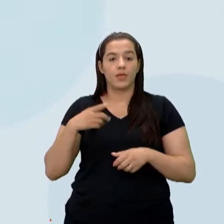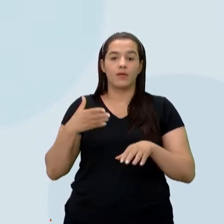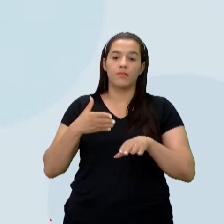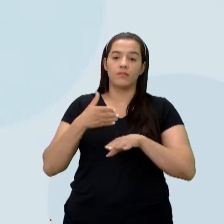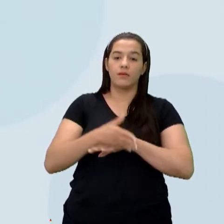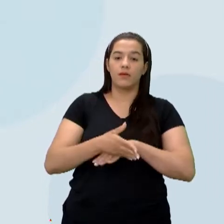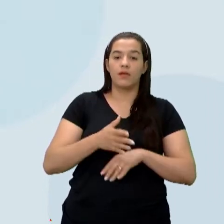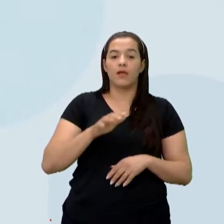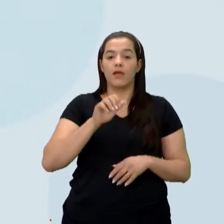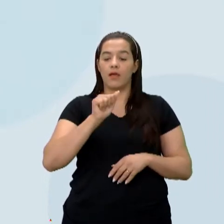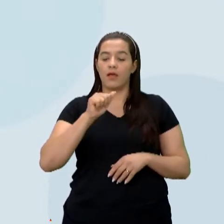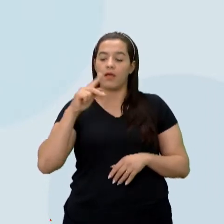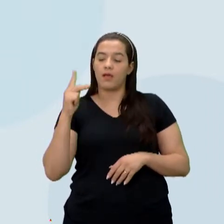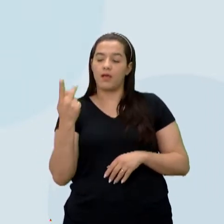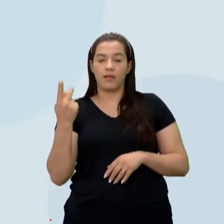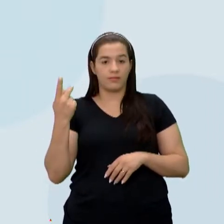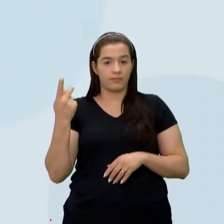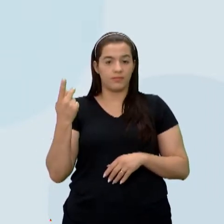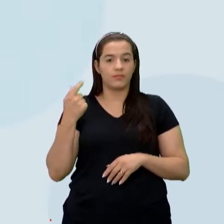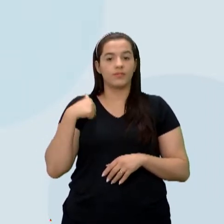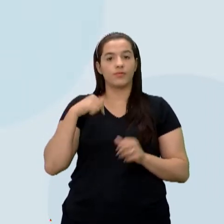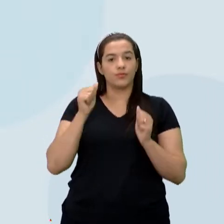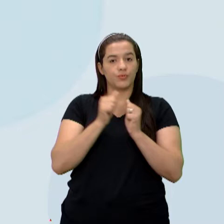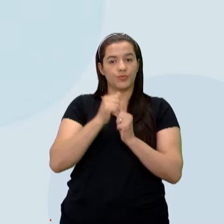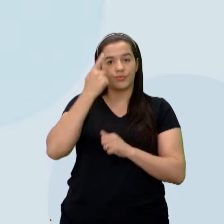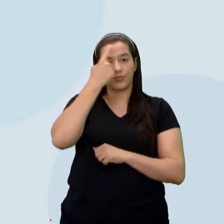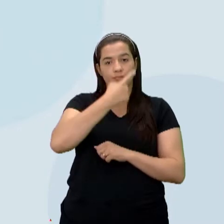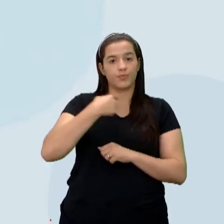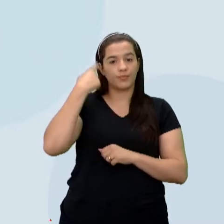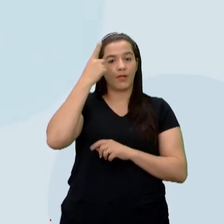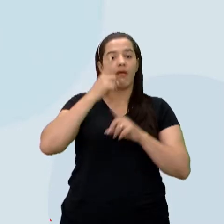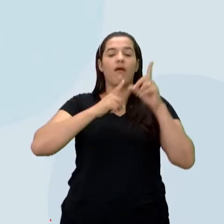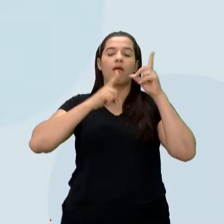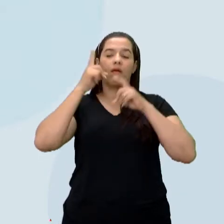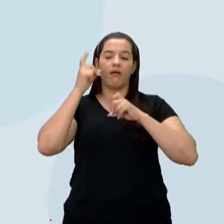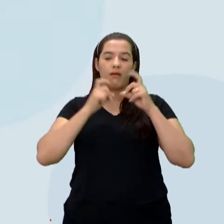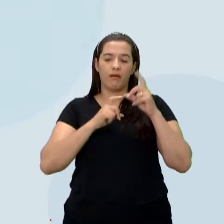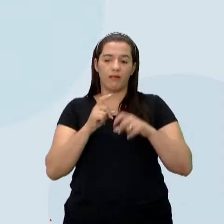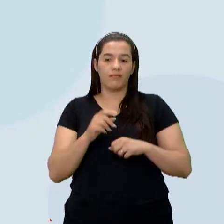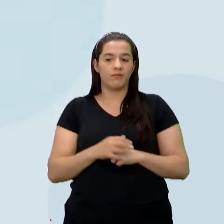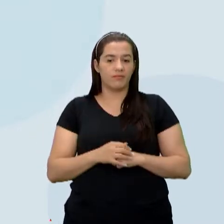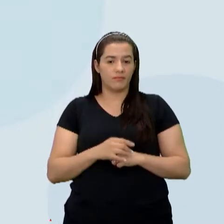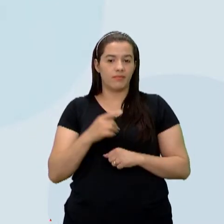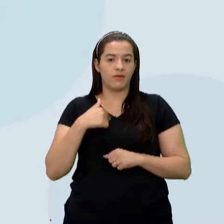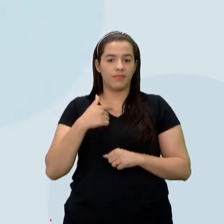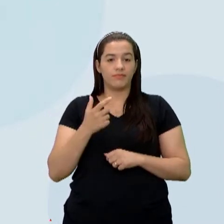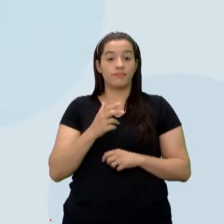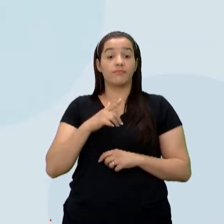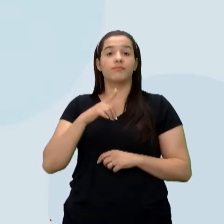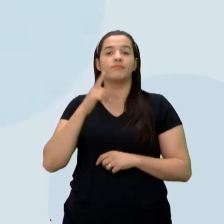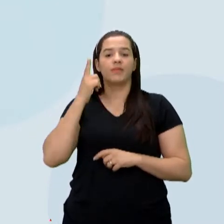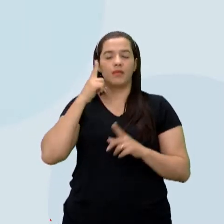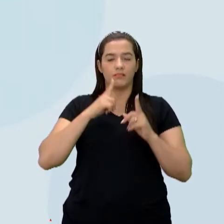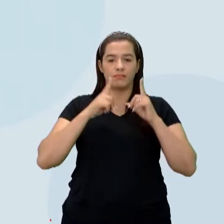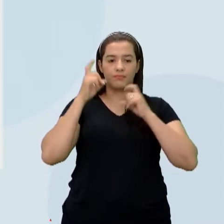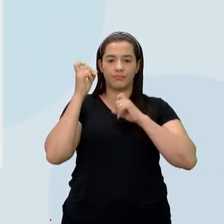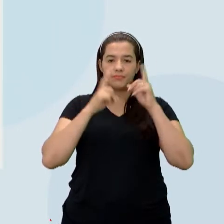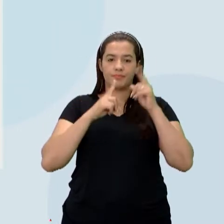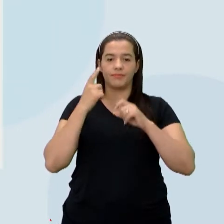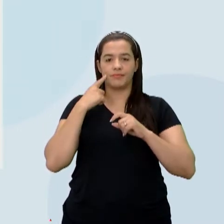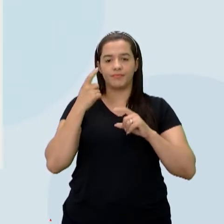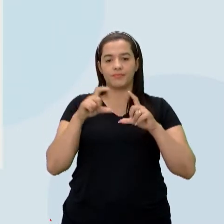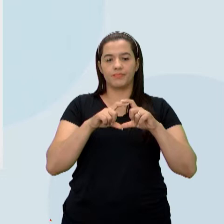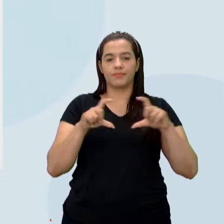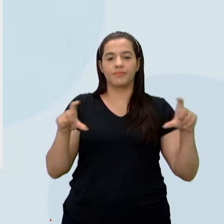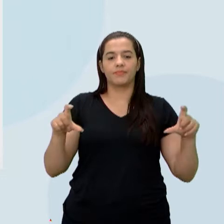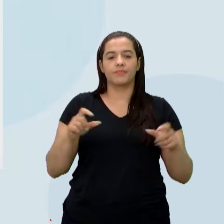interjeição, junto com a carinha dele, ficou fácil essa, certo? Essa ficou fácil. Quer voltar na tirinha, Elaine? Vamos voltar